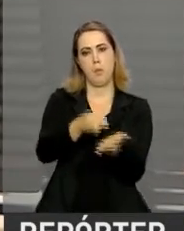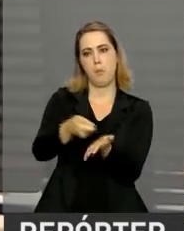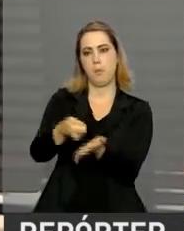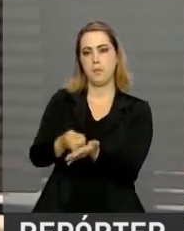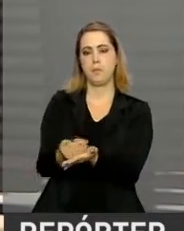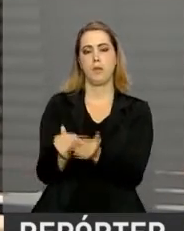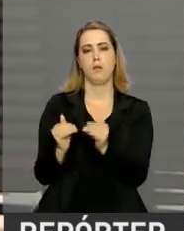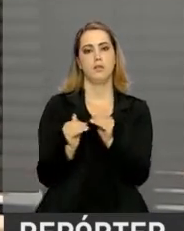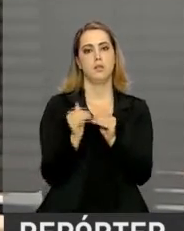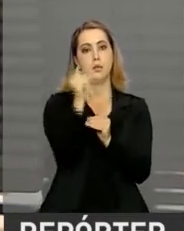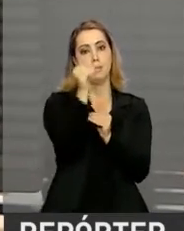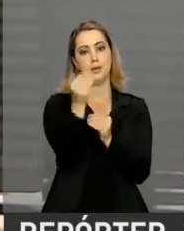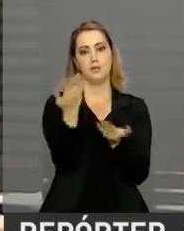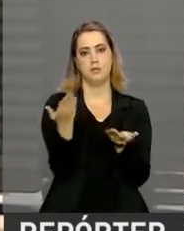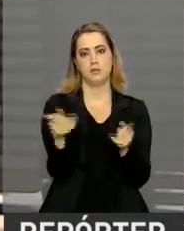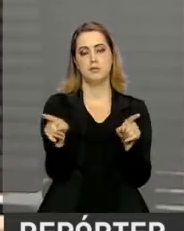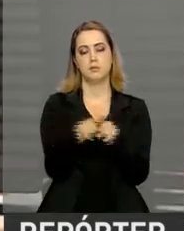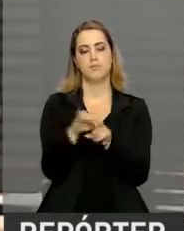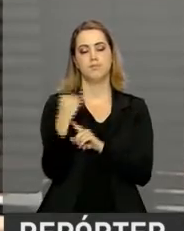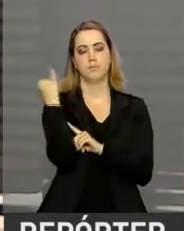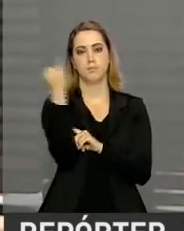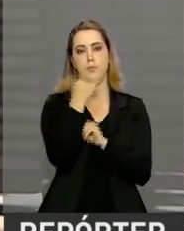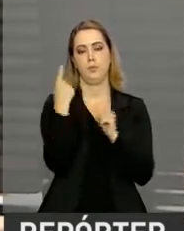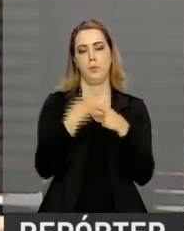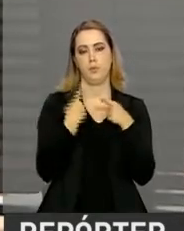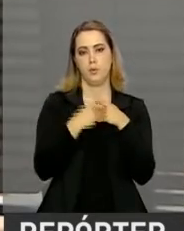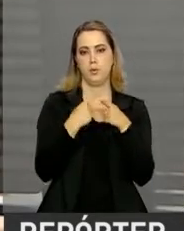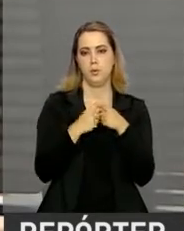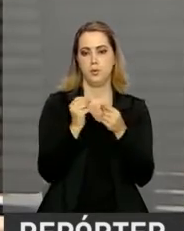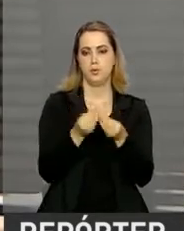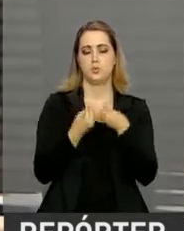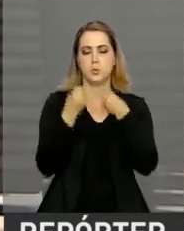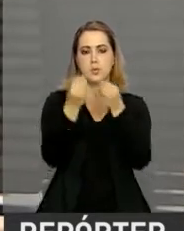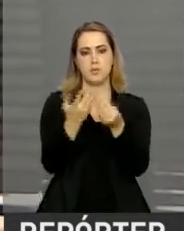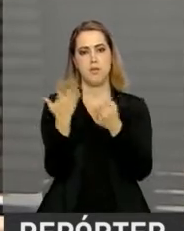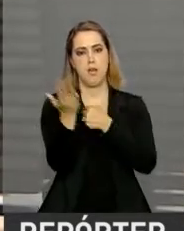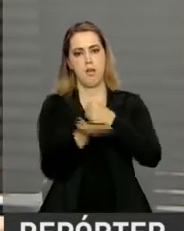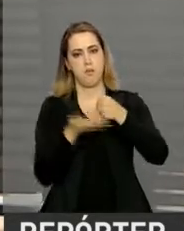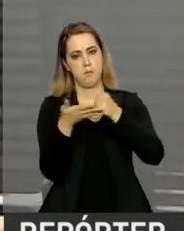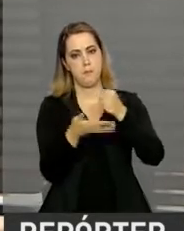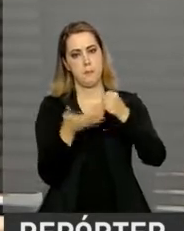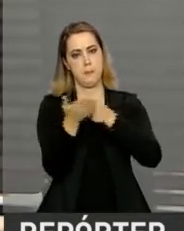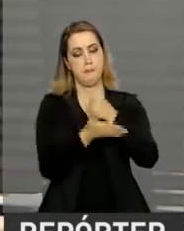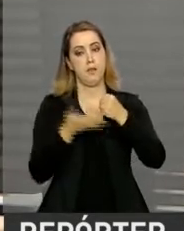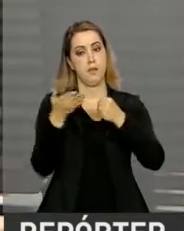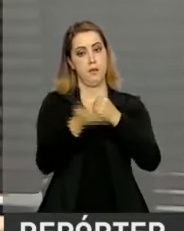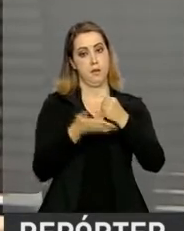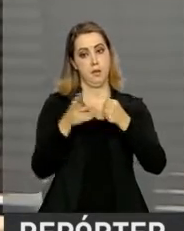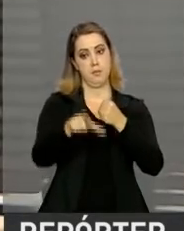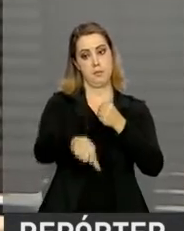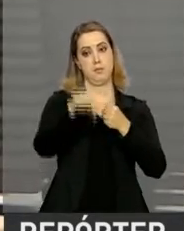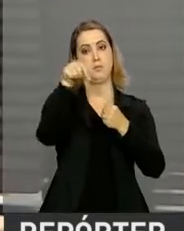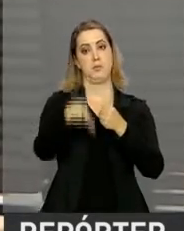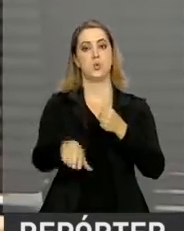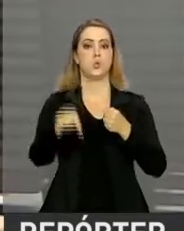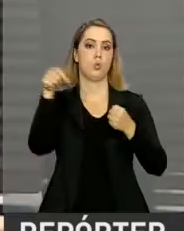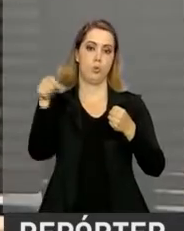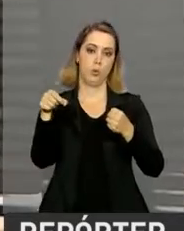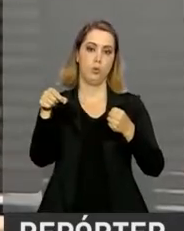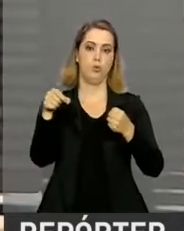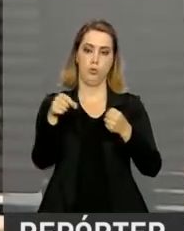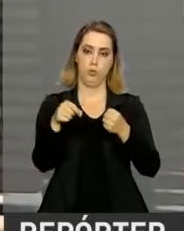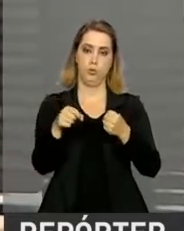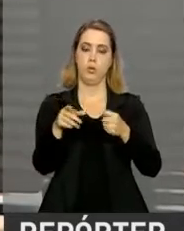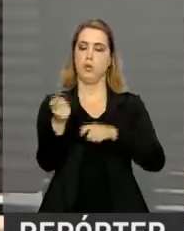economia isso é muito importante porque isso acaba vamos dizer assim dando a base para várias decisões é não apenas do ponto